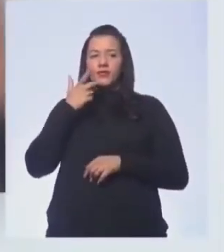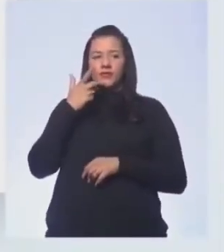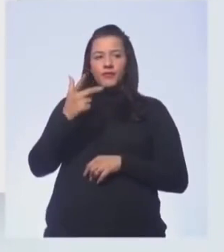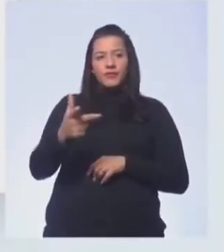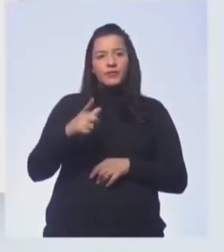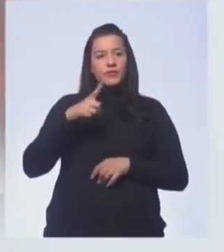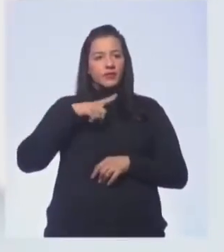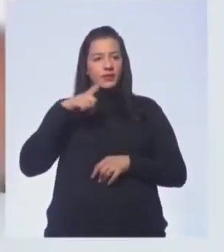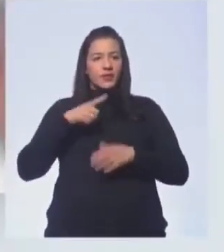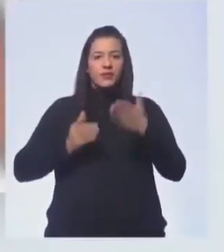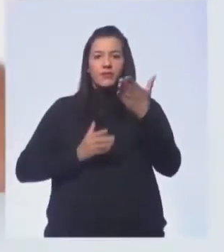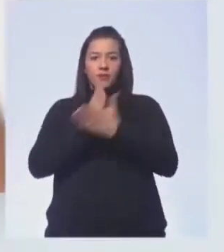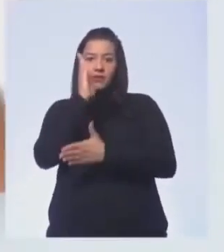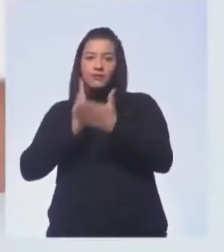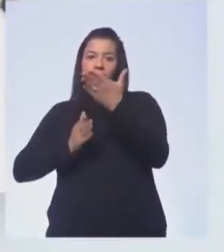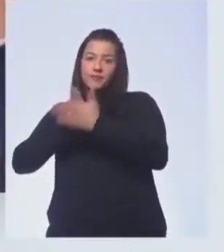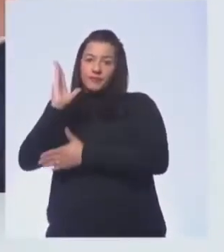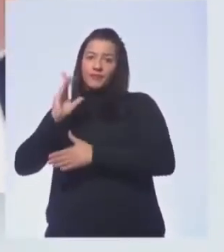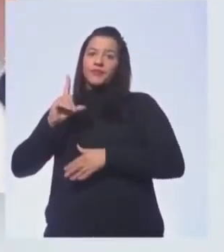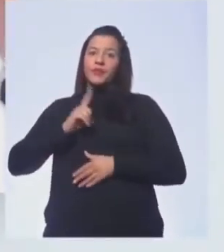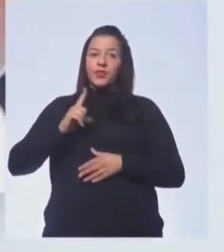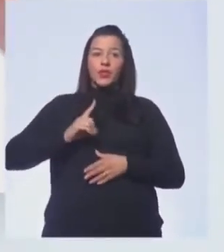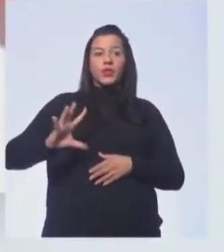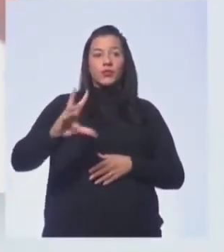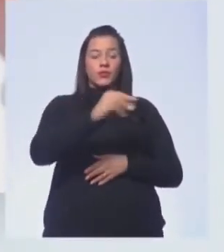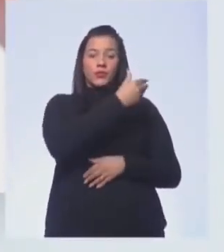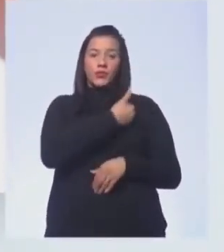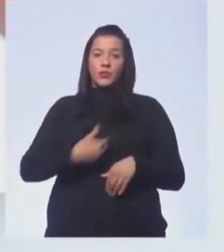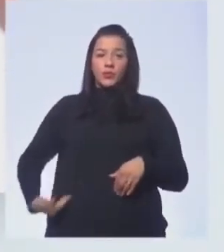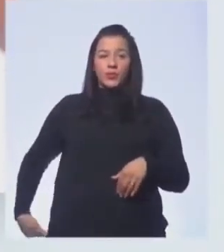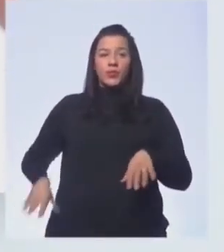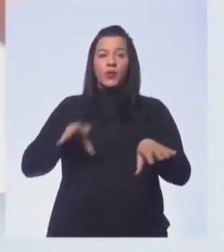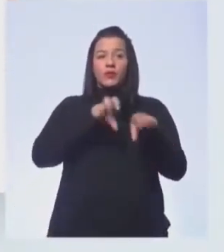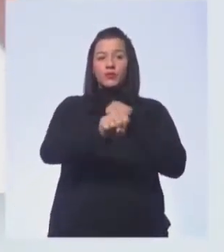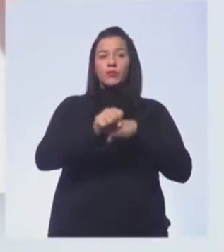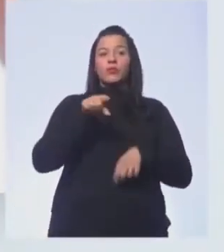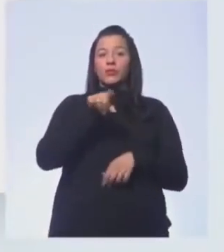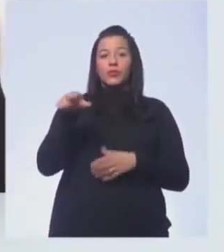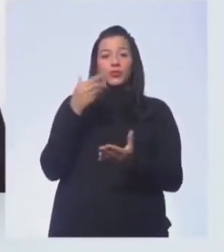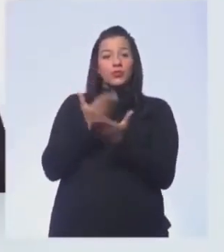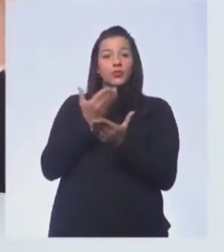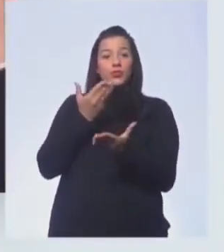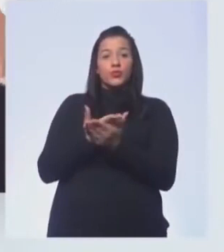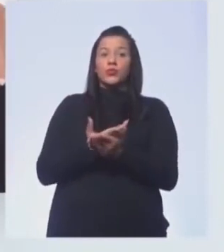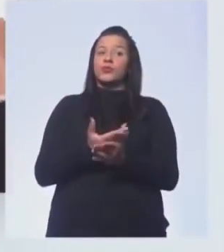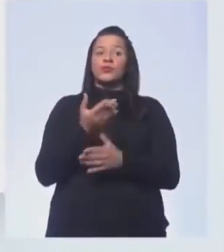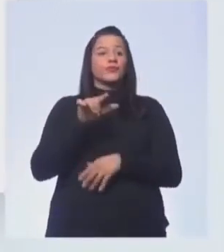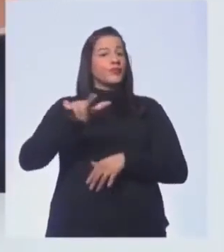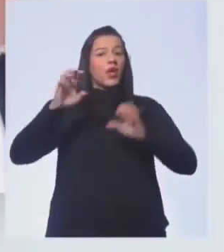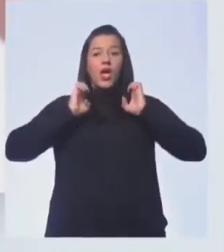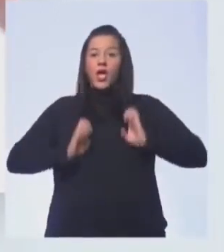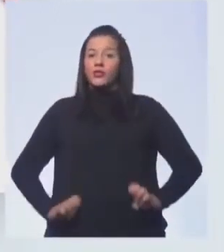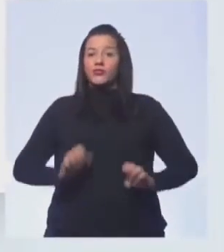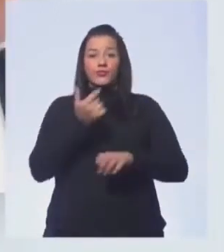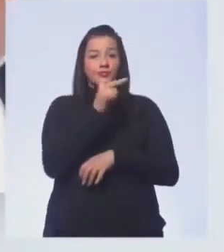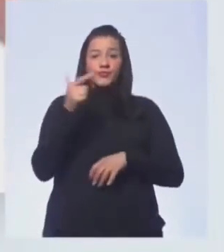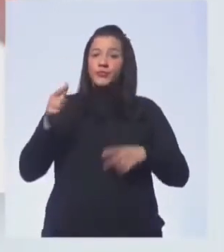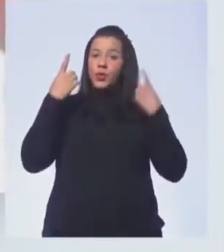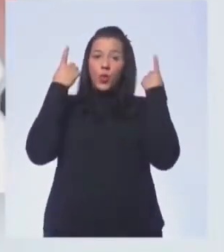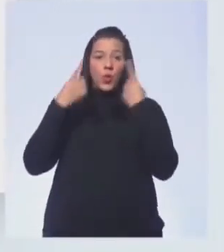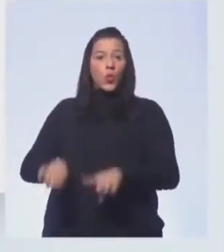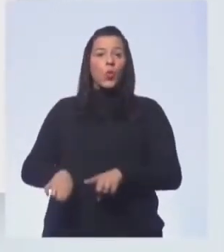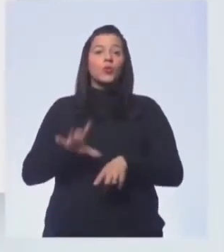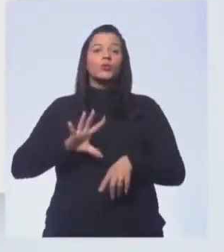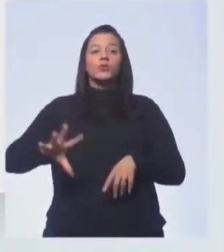sua licença de médico cassada pelo governo quando seu estudo foi comprovado como antiético, anticientífico